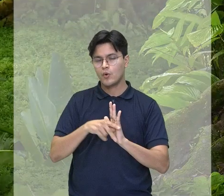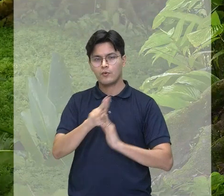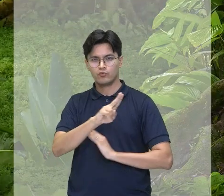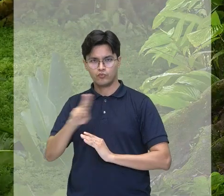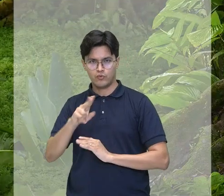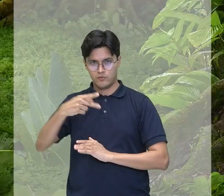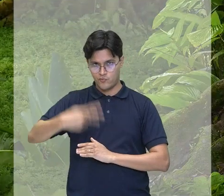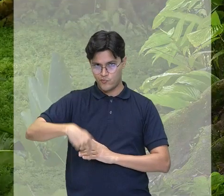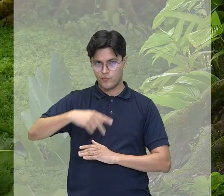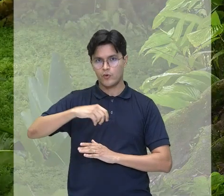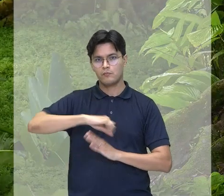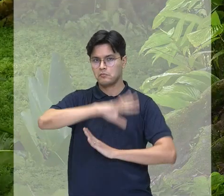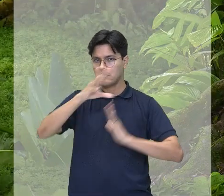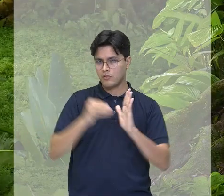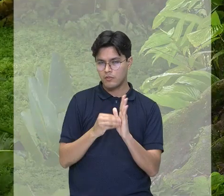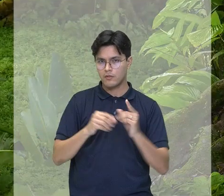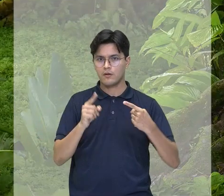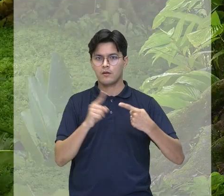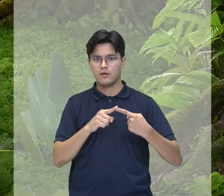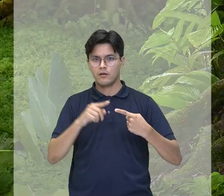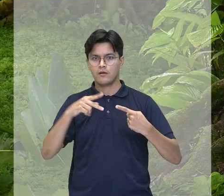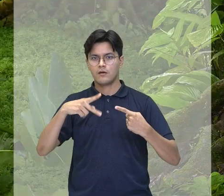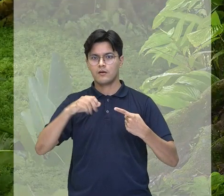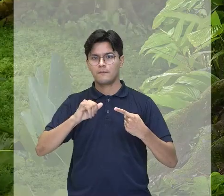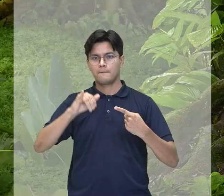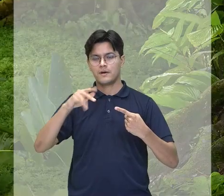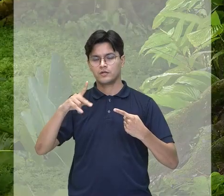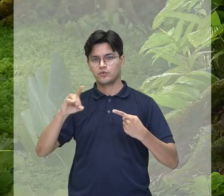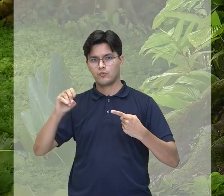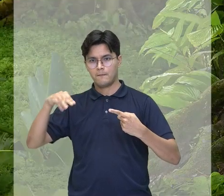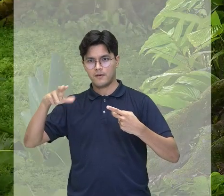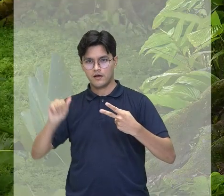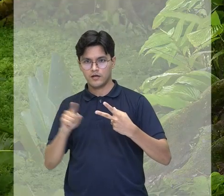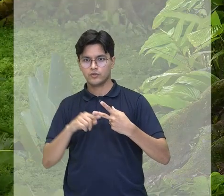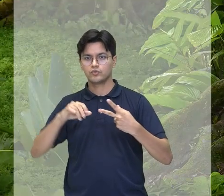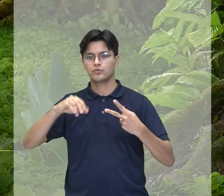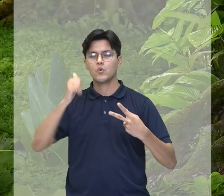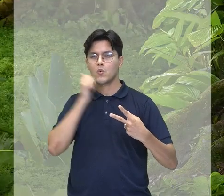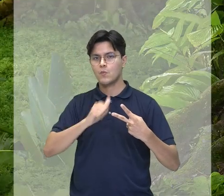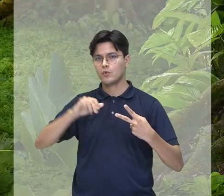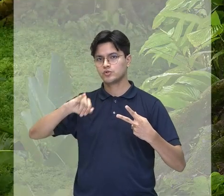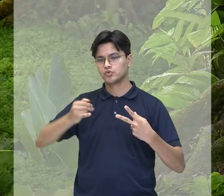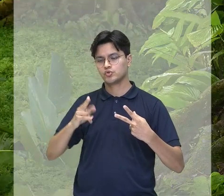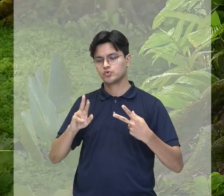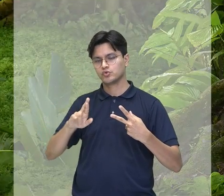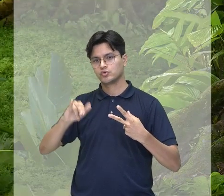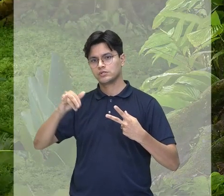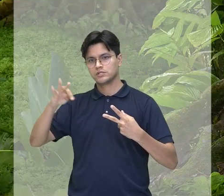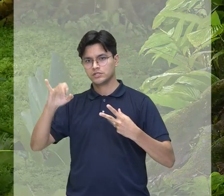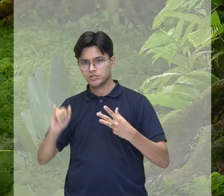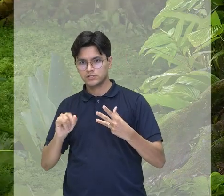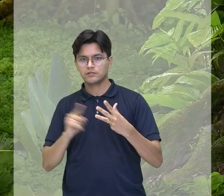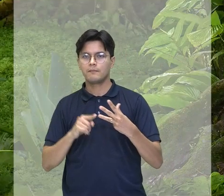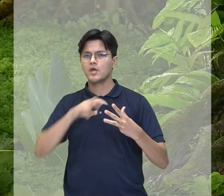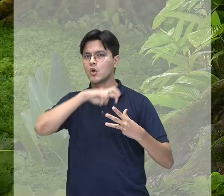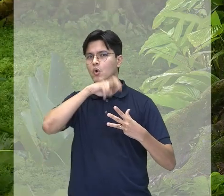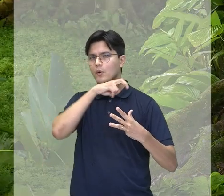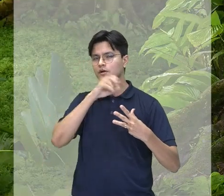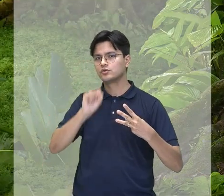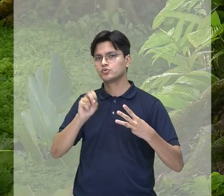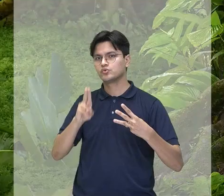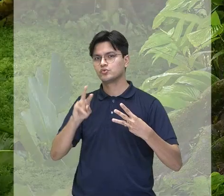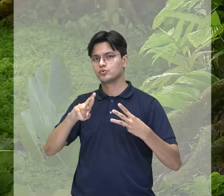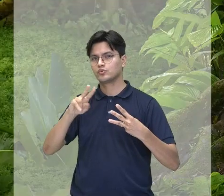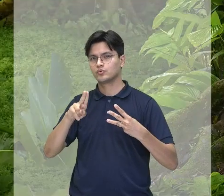como Canhamé, Pai do Mato, Sapo Tarubequê, Moça Juruti, Cobra Surucucu, né?